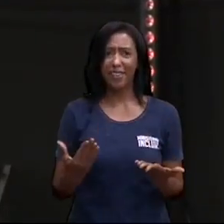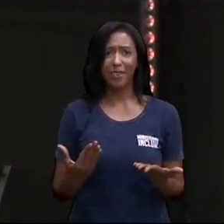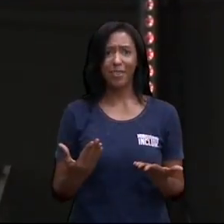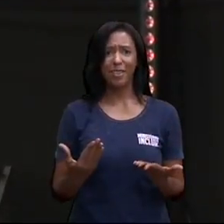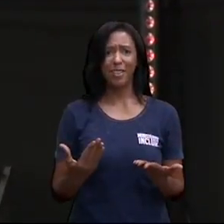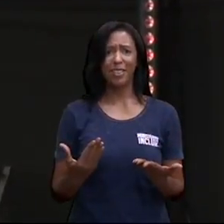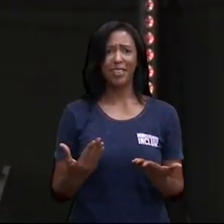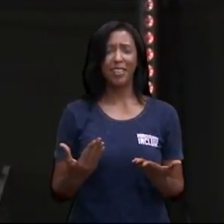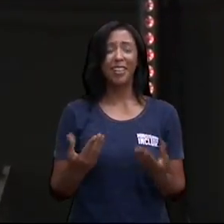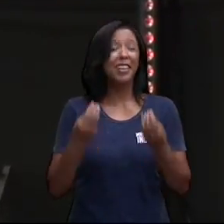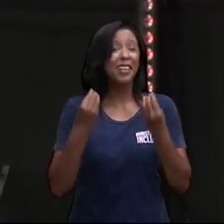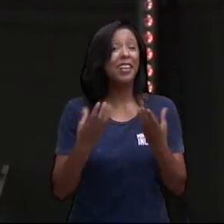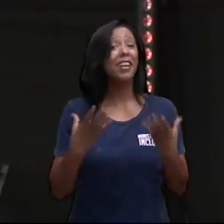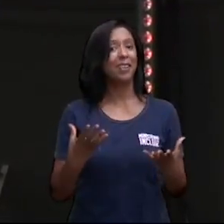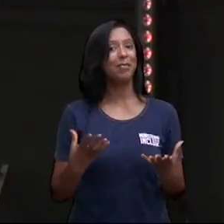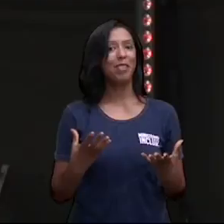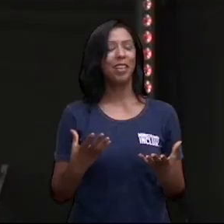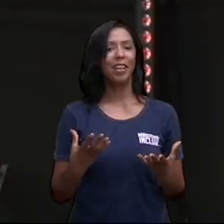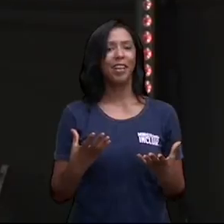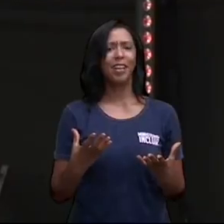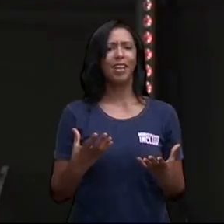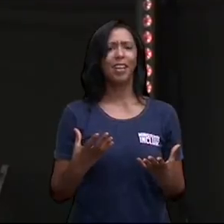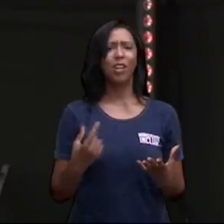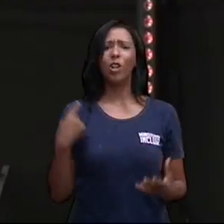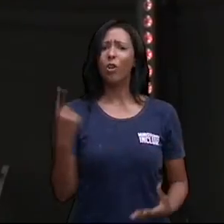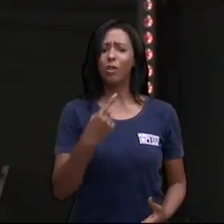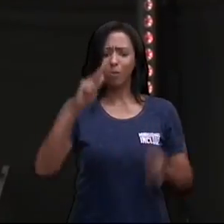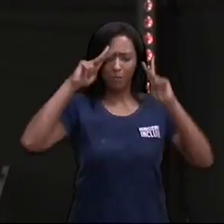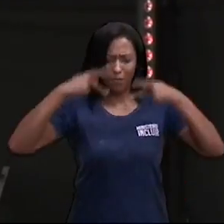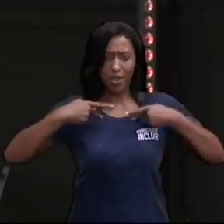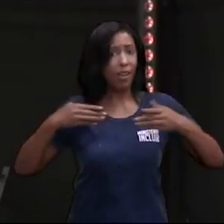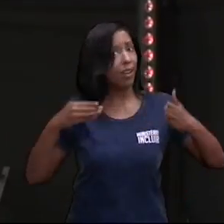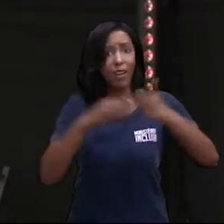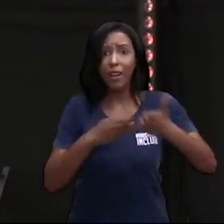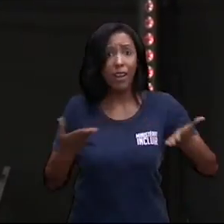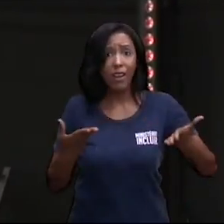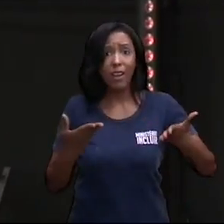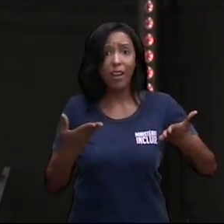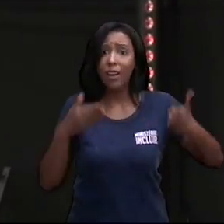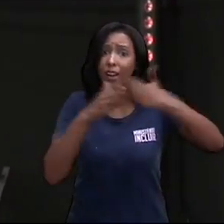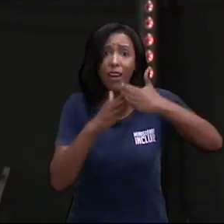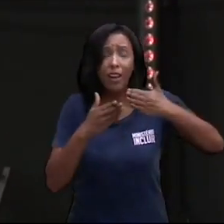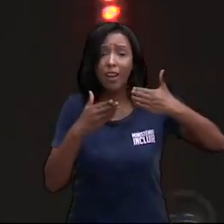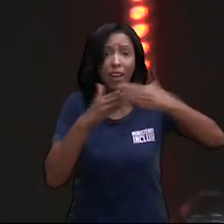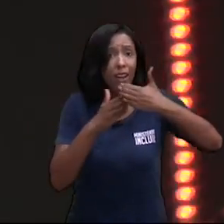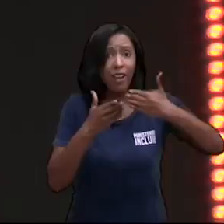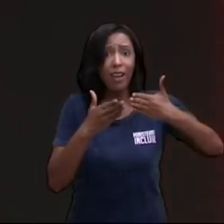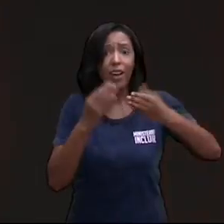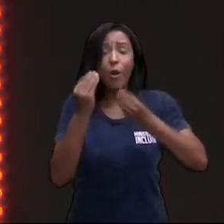Oi Eita como que um ser limitado como homem consegue empreender um